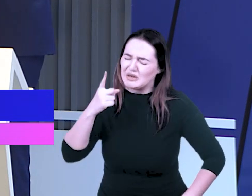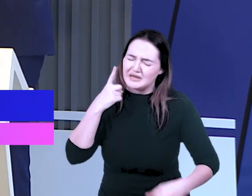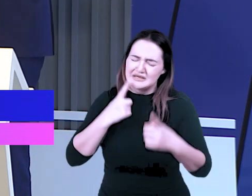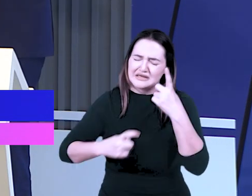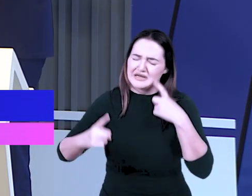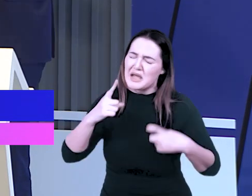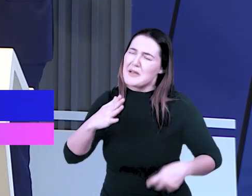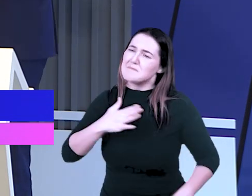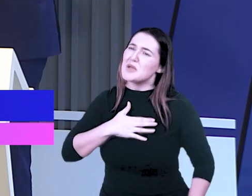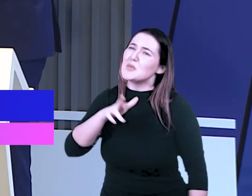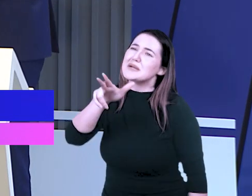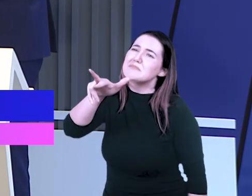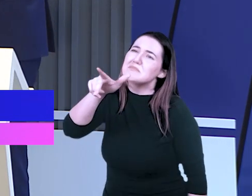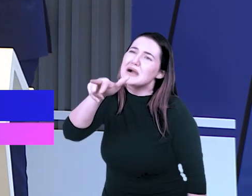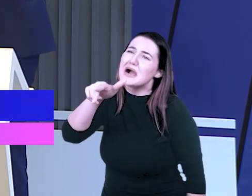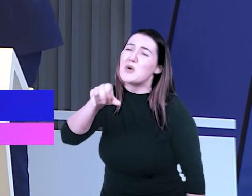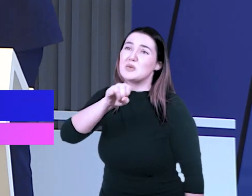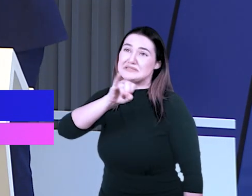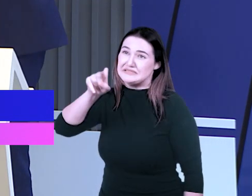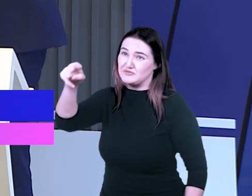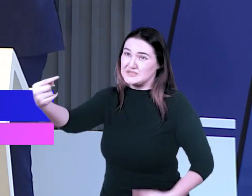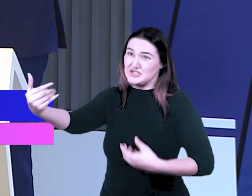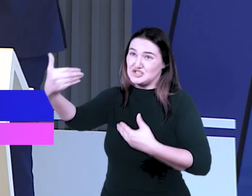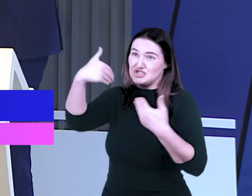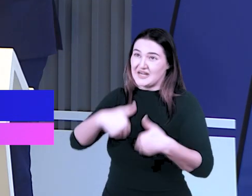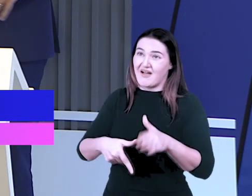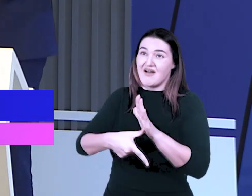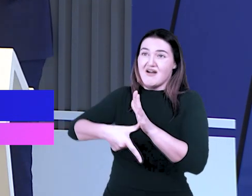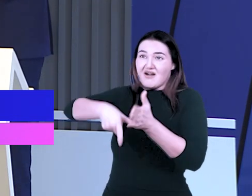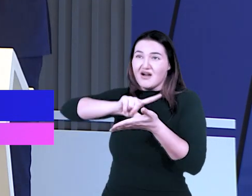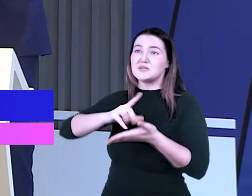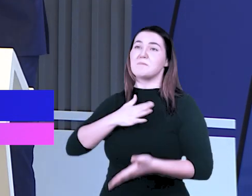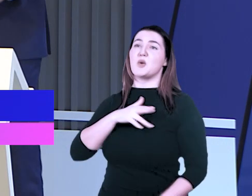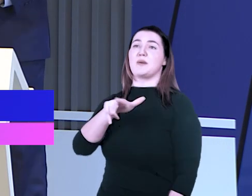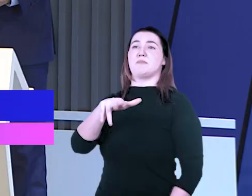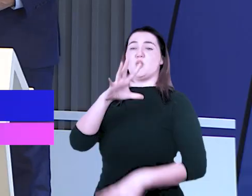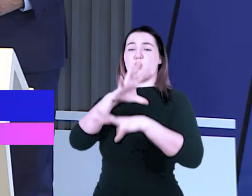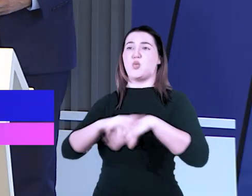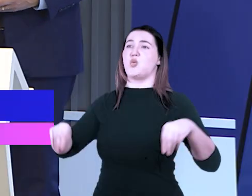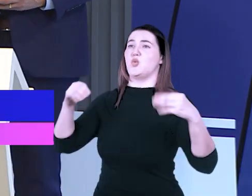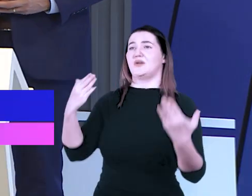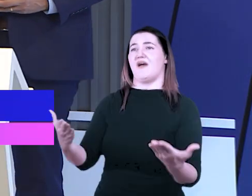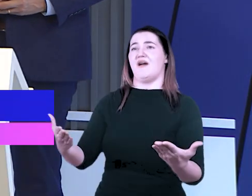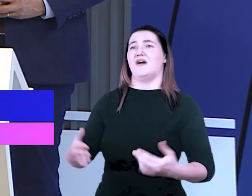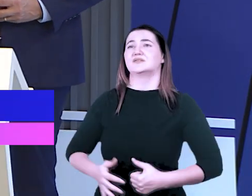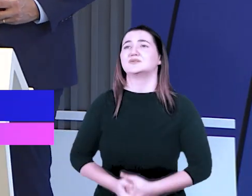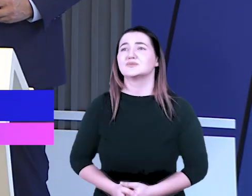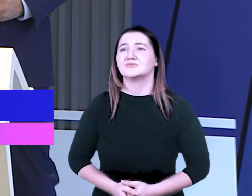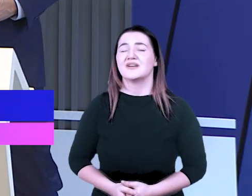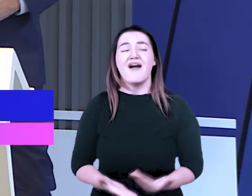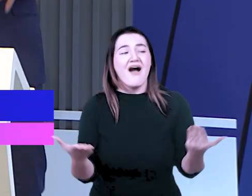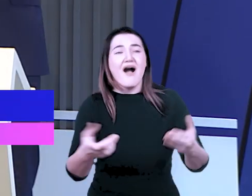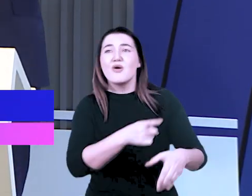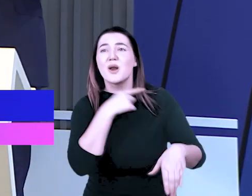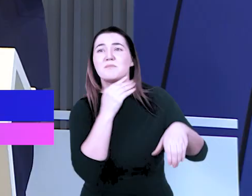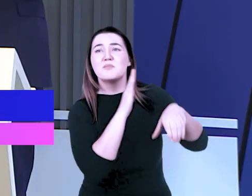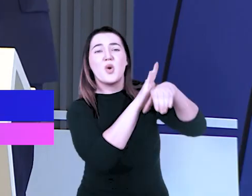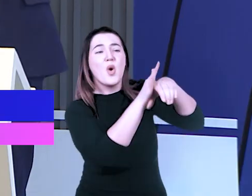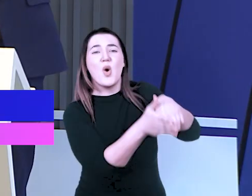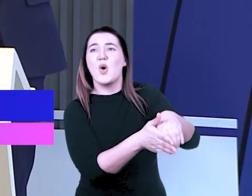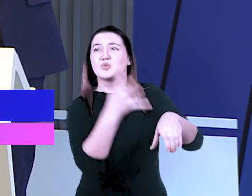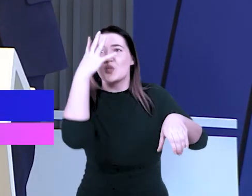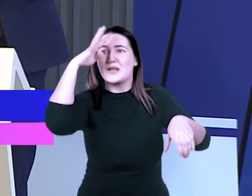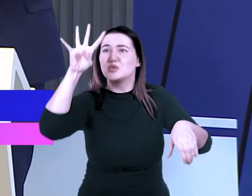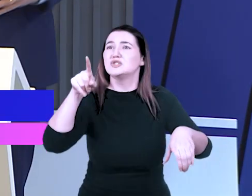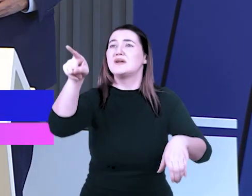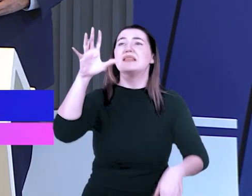Senhor não tivesse esperado tanto para vir e viesse na hora que nós pedimos, o nosso irmão, nesse momento, estaria agora entre nós. Mas